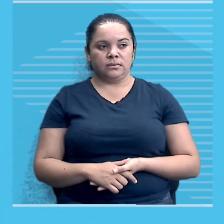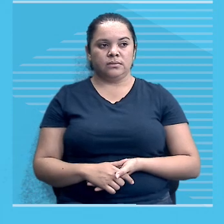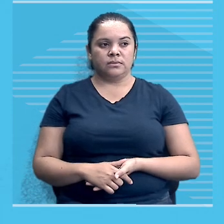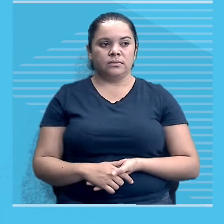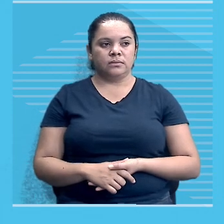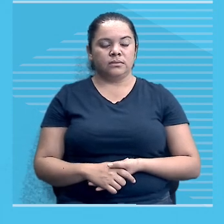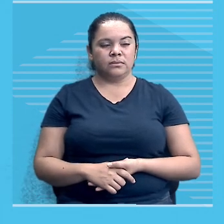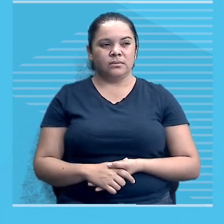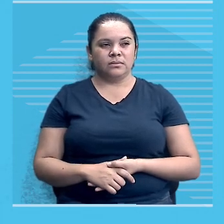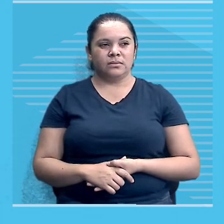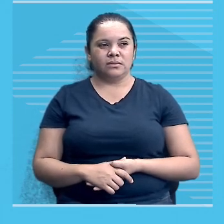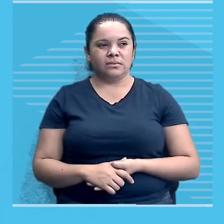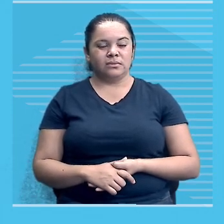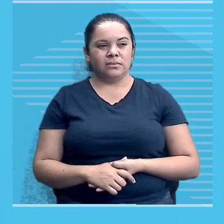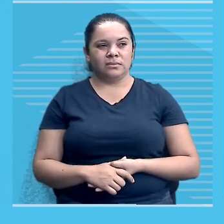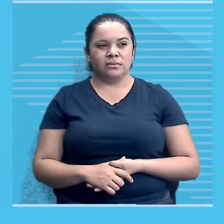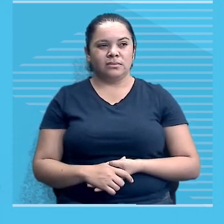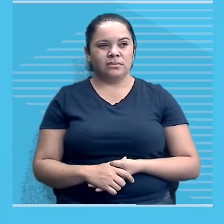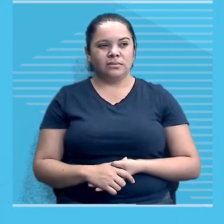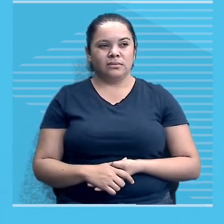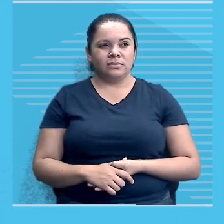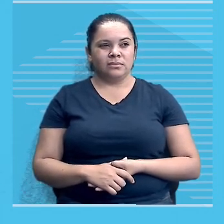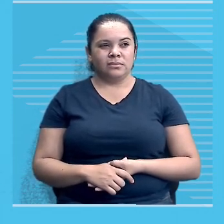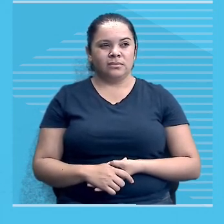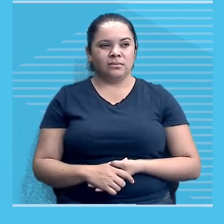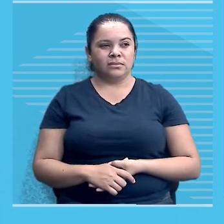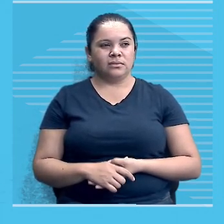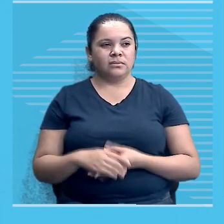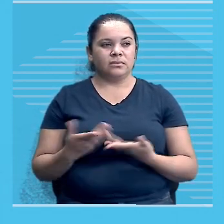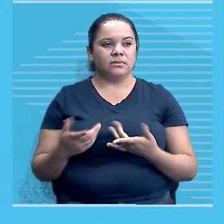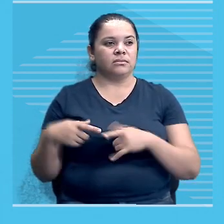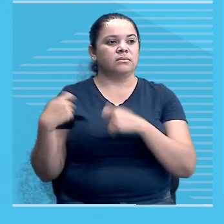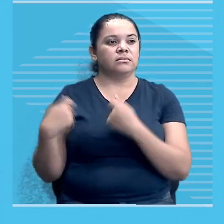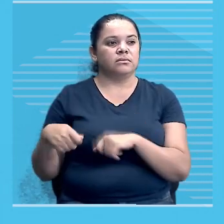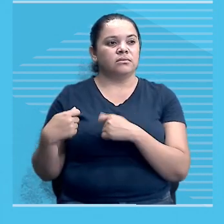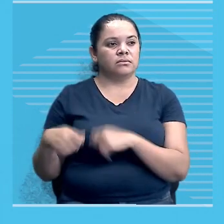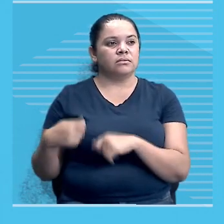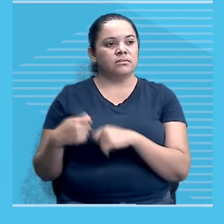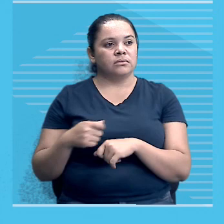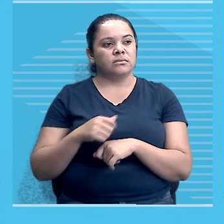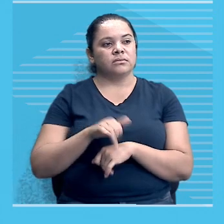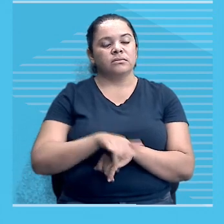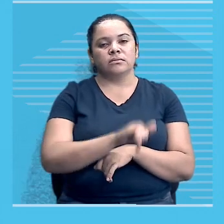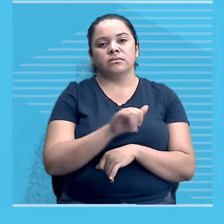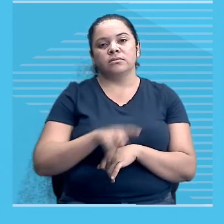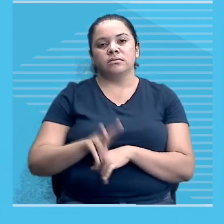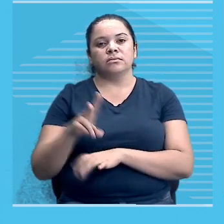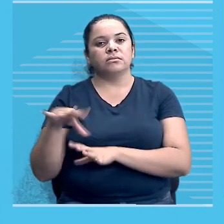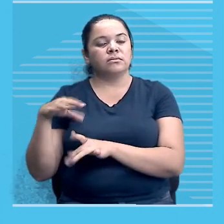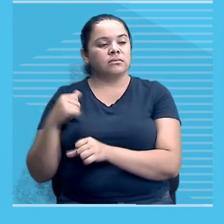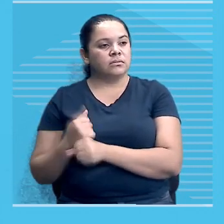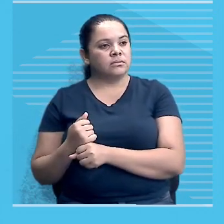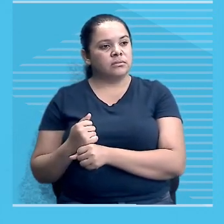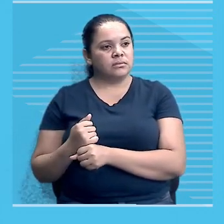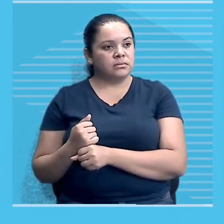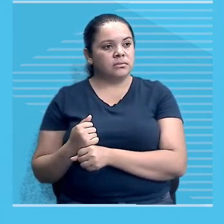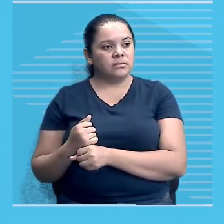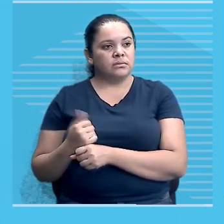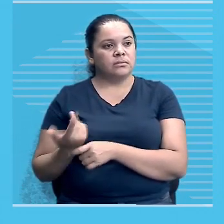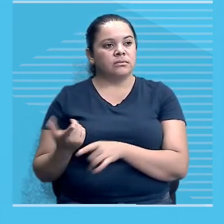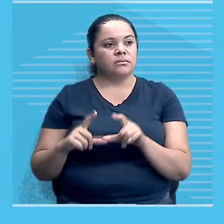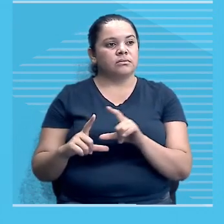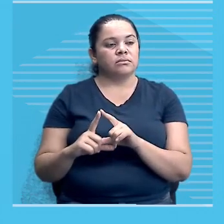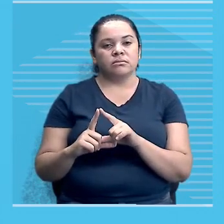meu expoente Ah tá certo preciso calcular o y do vértice preciso de quem preciso do Delta